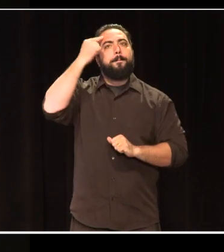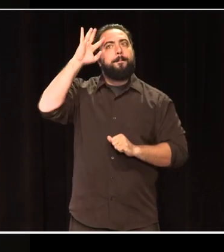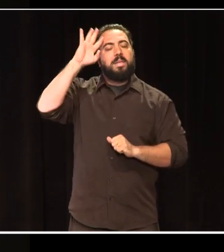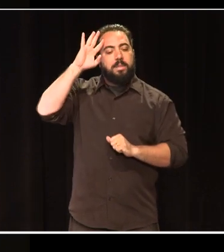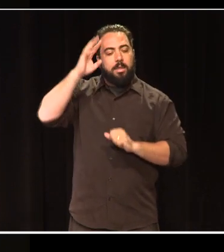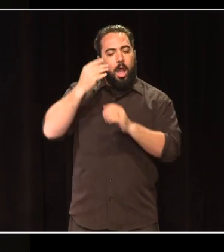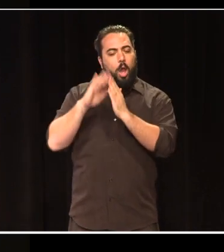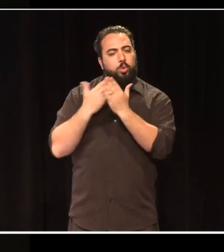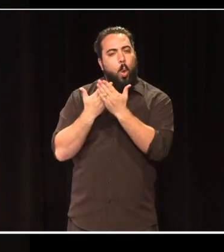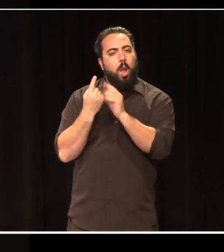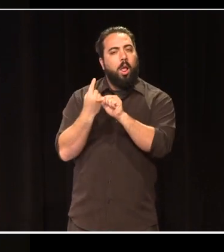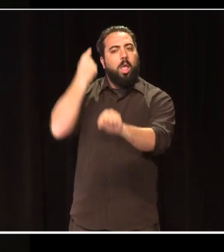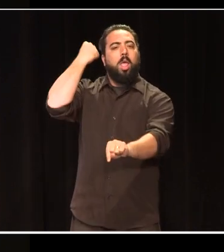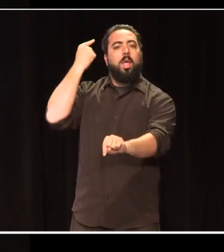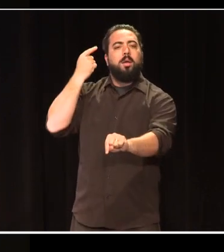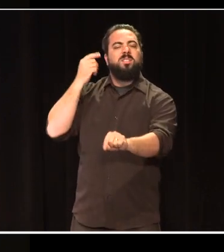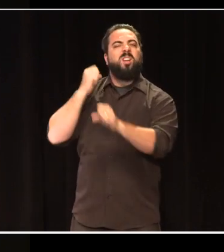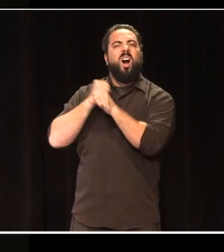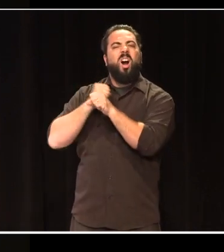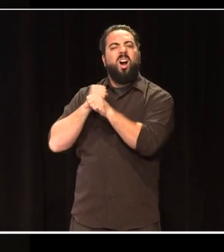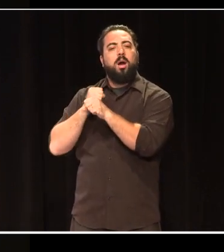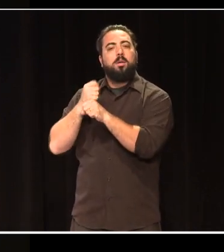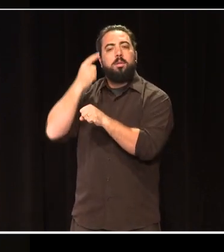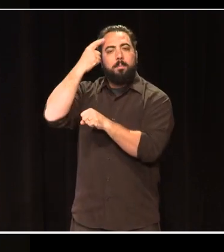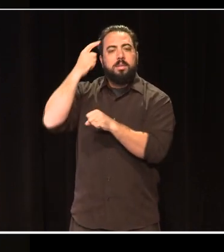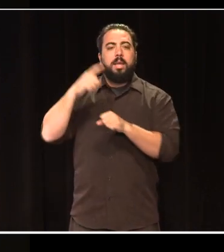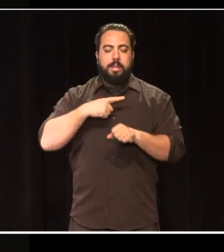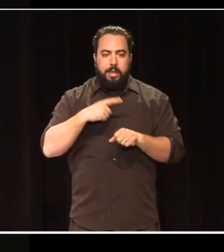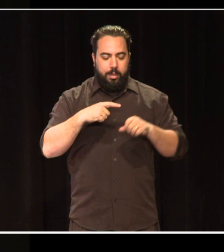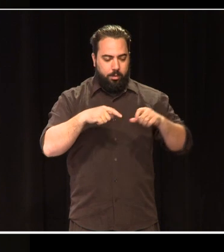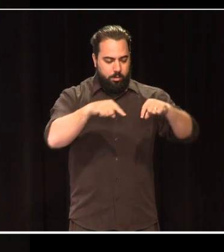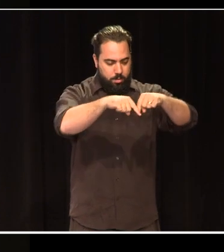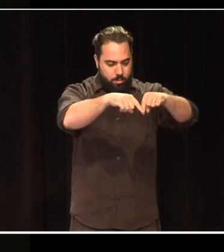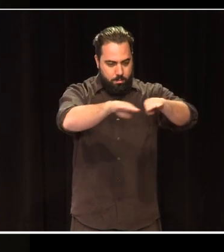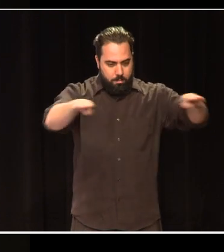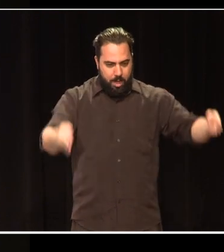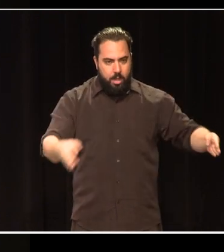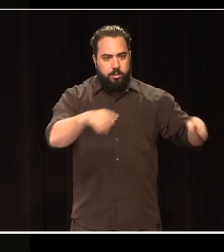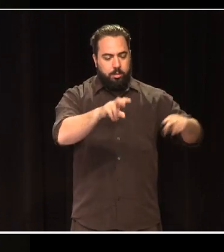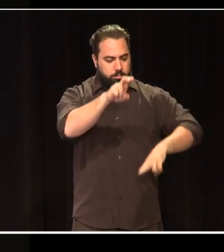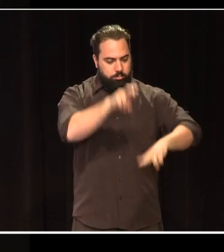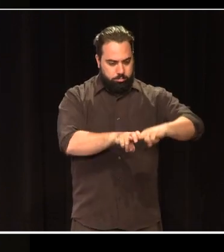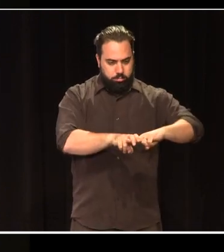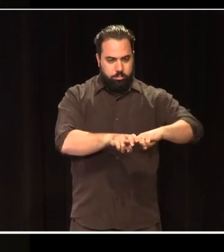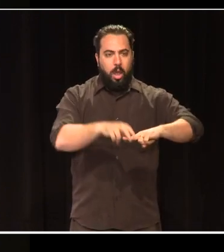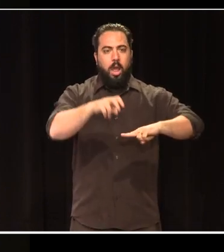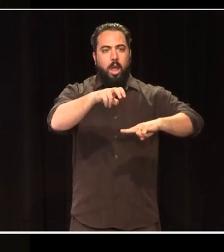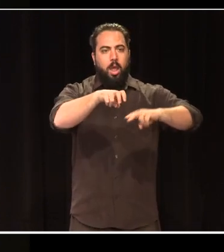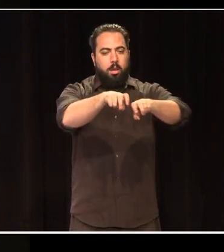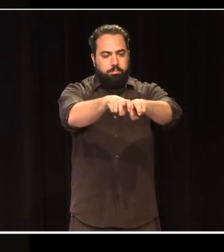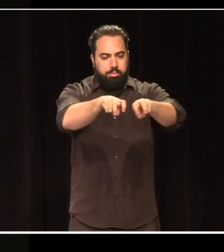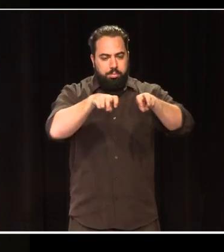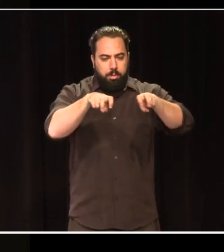200 anos atrás, é a mesma composição. É uma mesa central, onde fica ali o professor, os alunos sentados